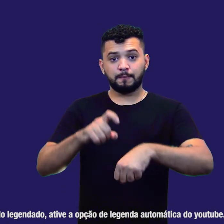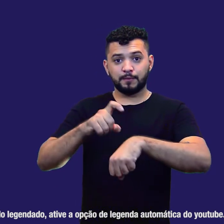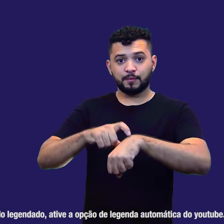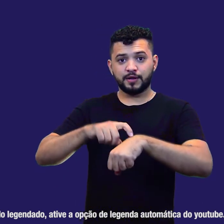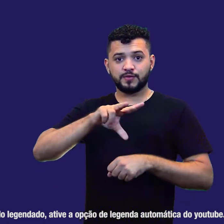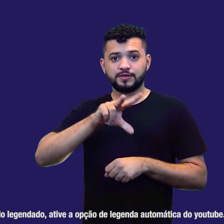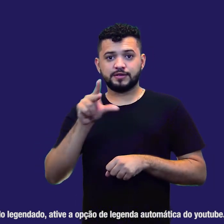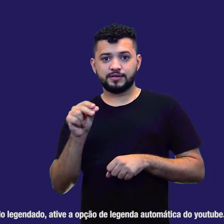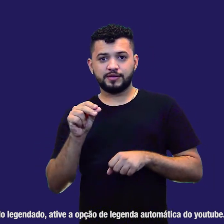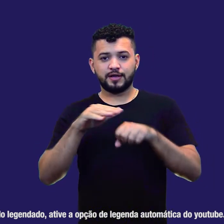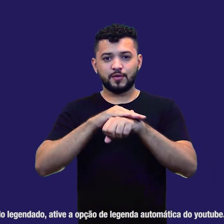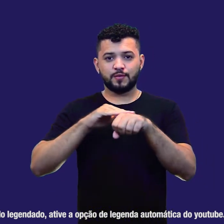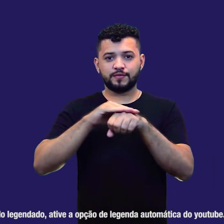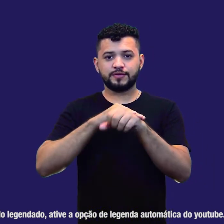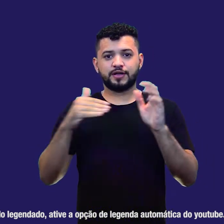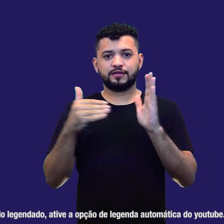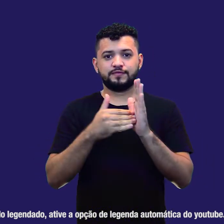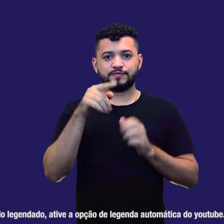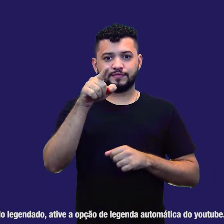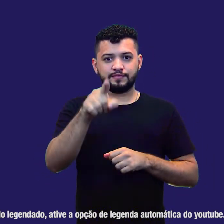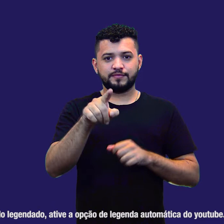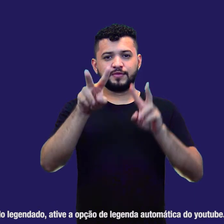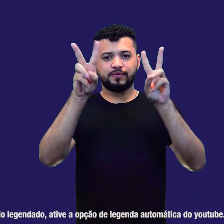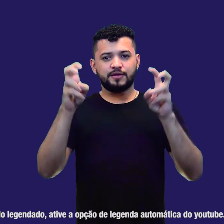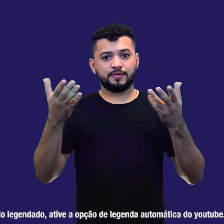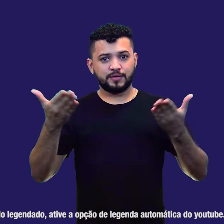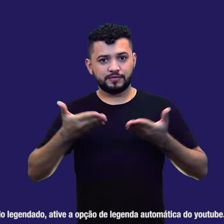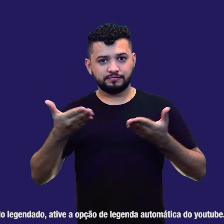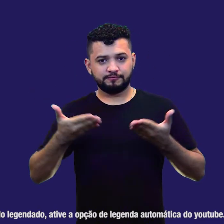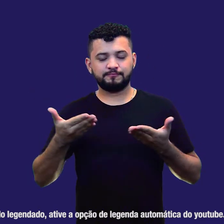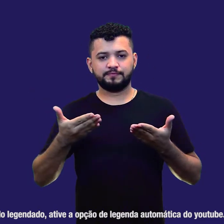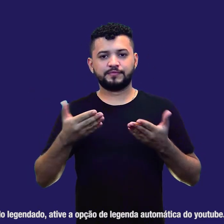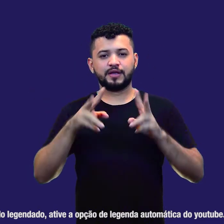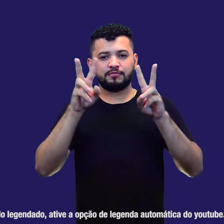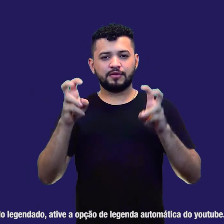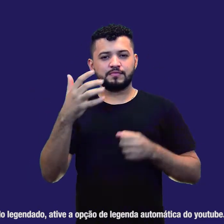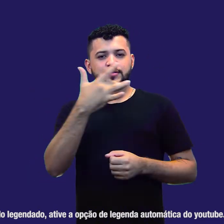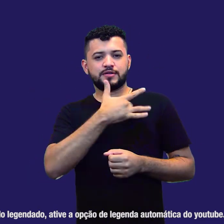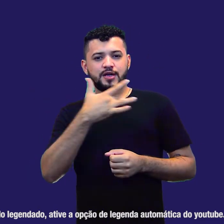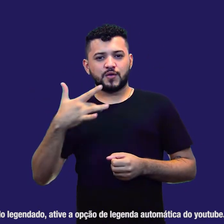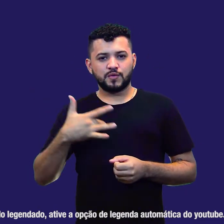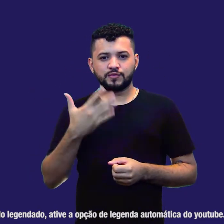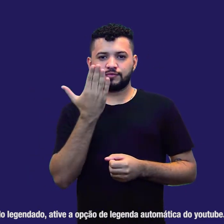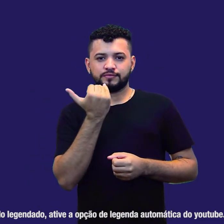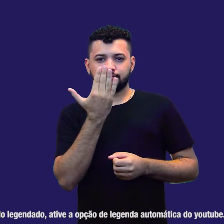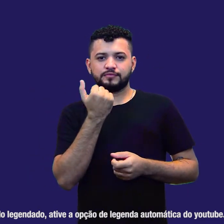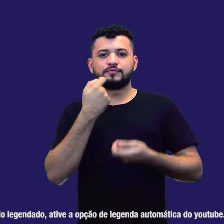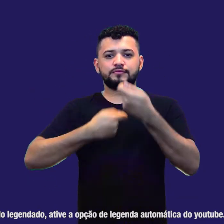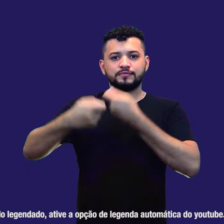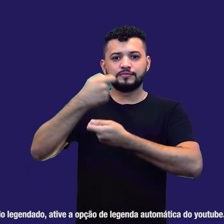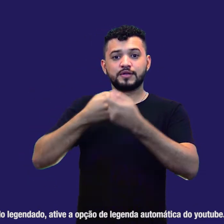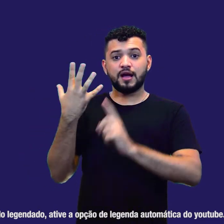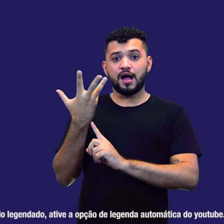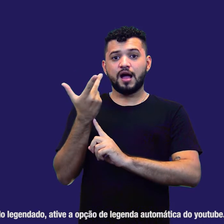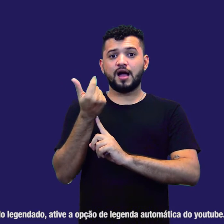Momento Senac, um podcast que chega até você com assuntos atuais sobre saúde, gastronomia, gestão,